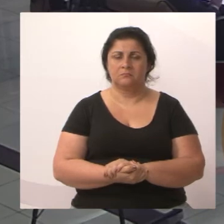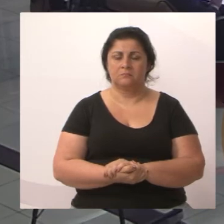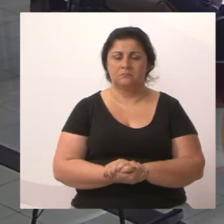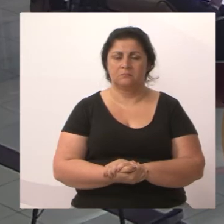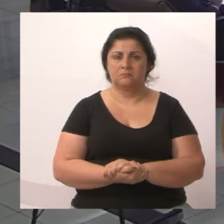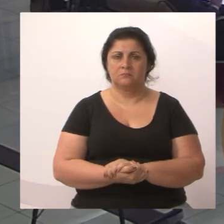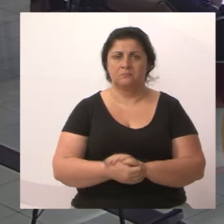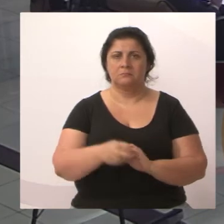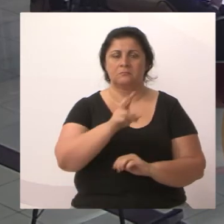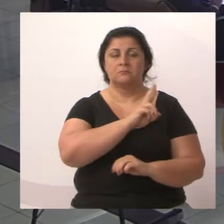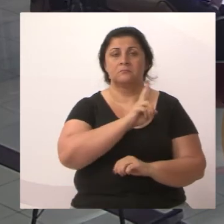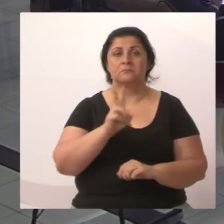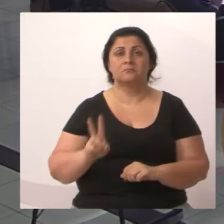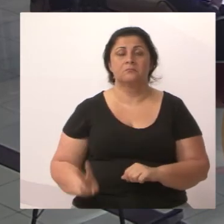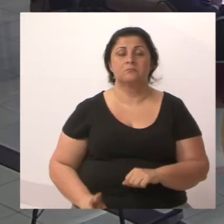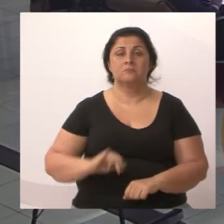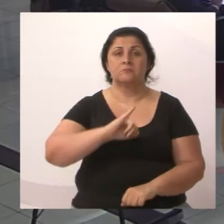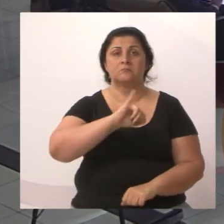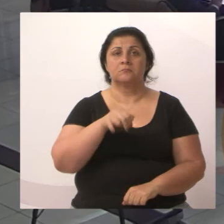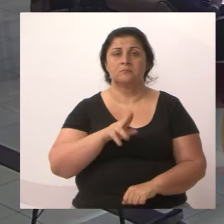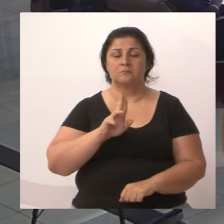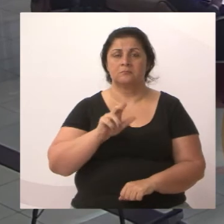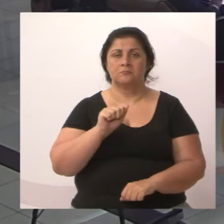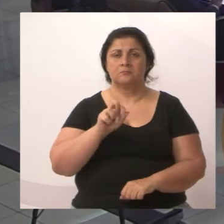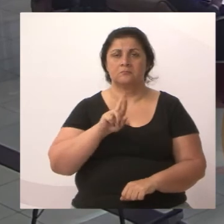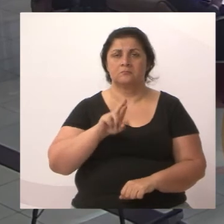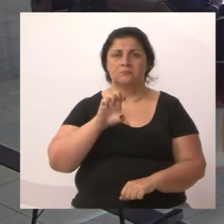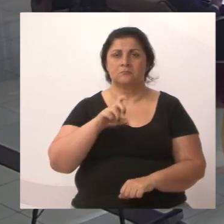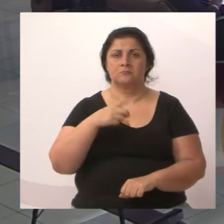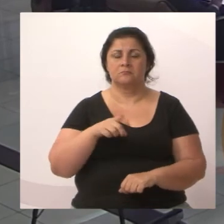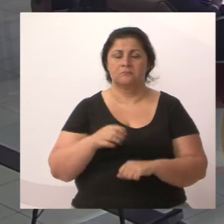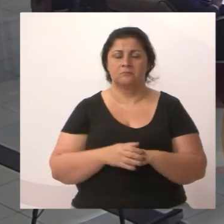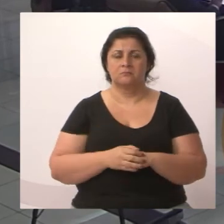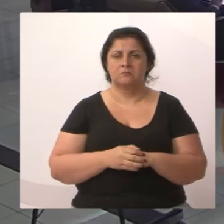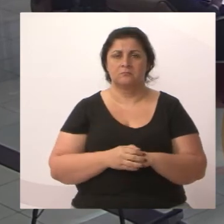Como vota o vereador Juarez Araújo?